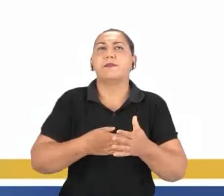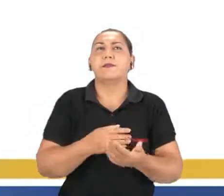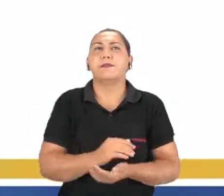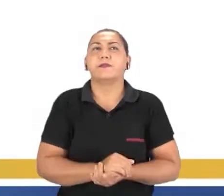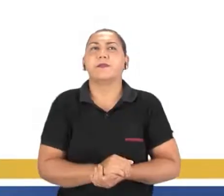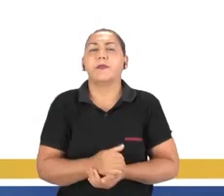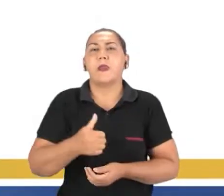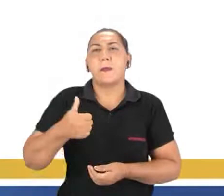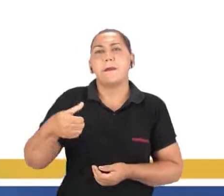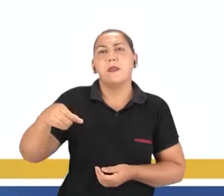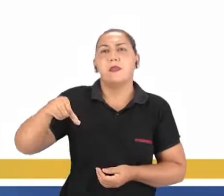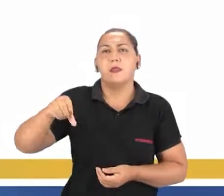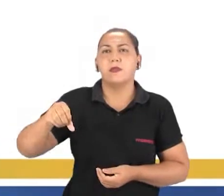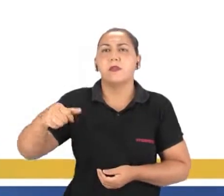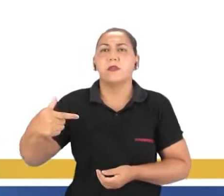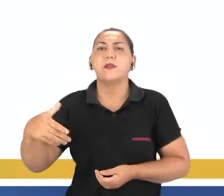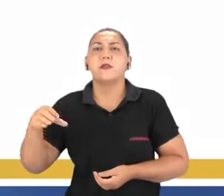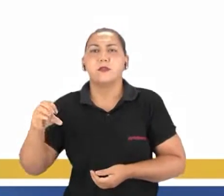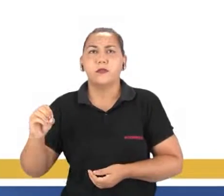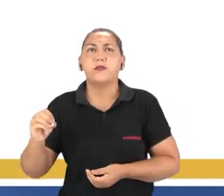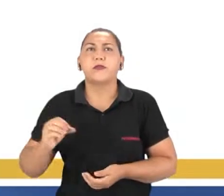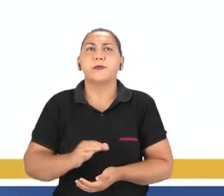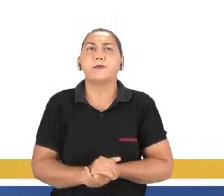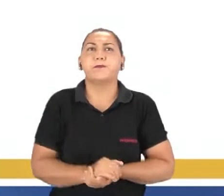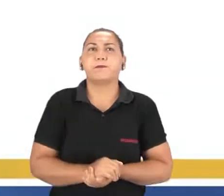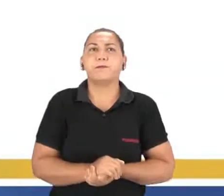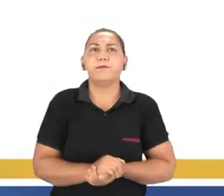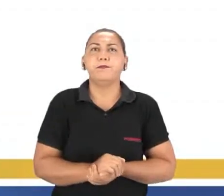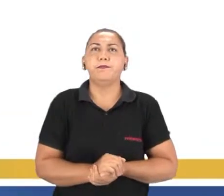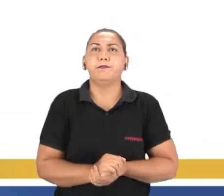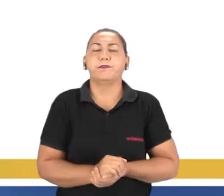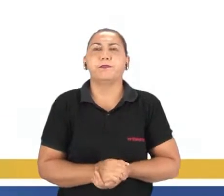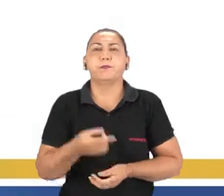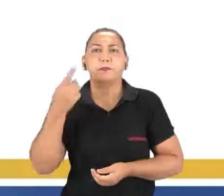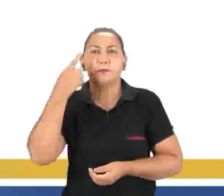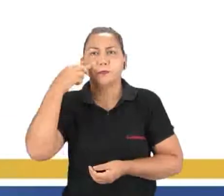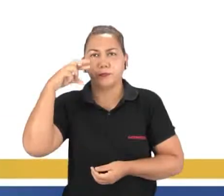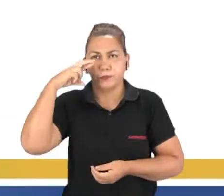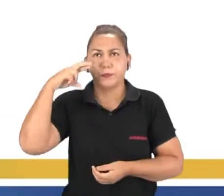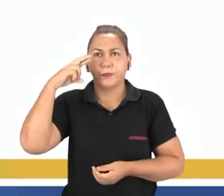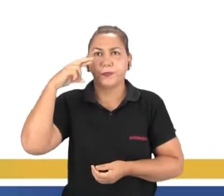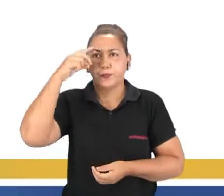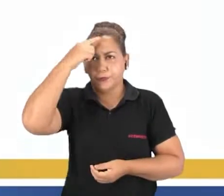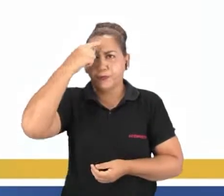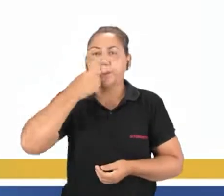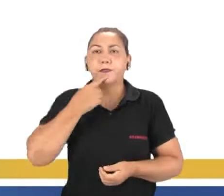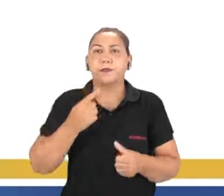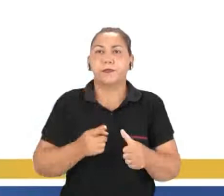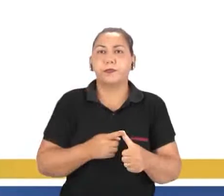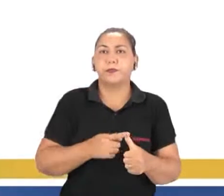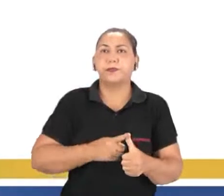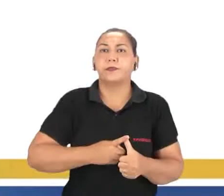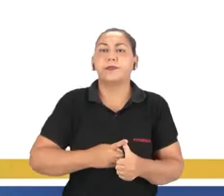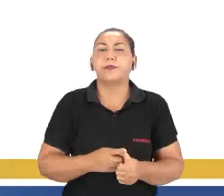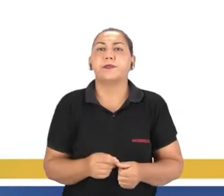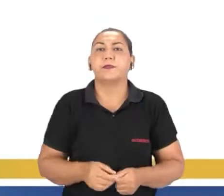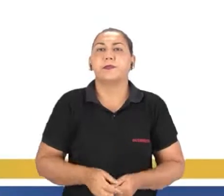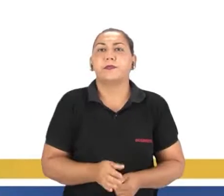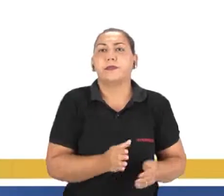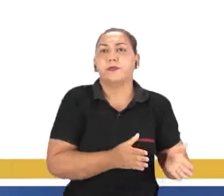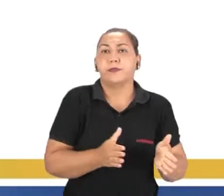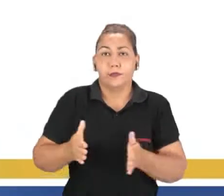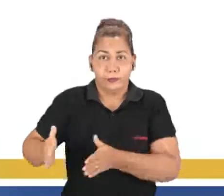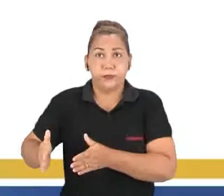as correrias. Então, observe essas imagens, nós vamos ter aqui, na primeira imagem, da esquerda para a direita, o tempo da